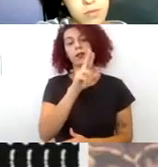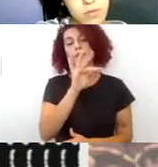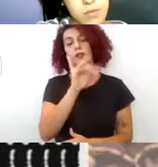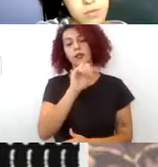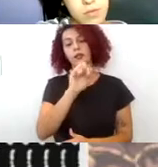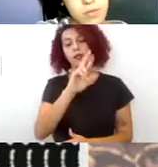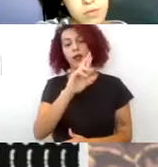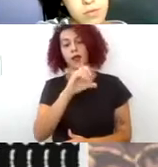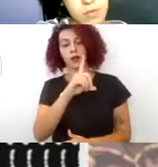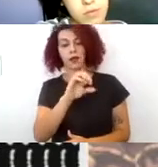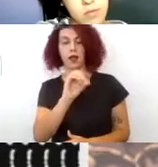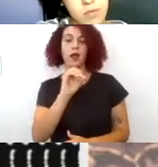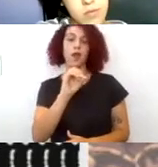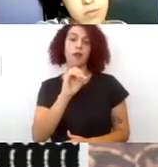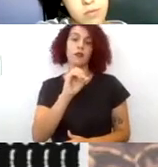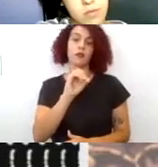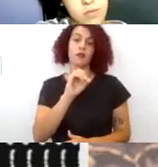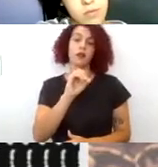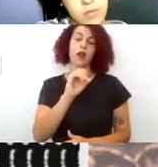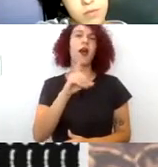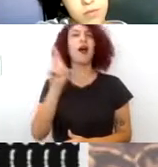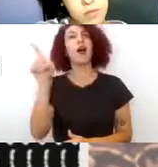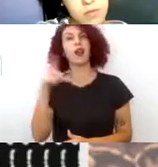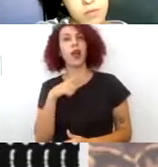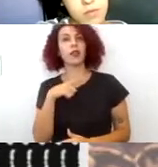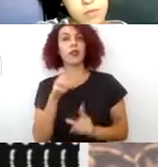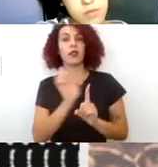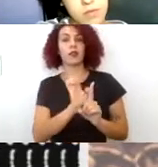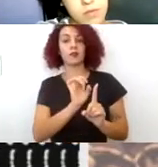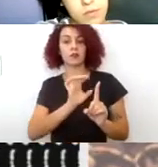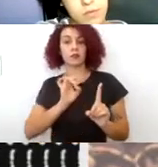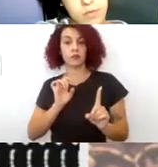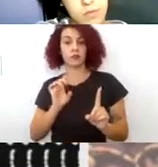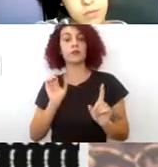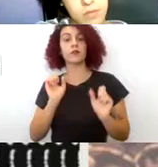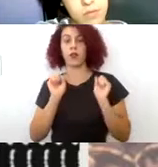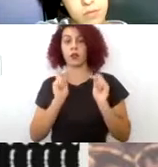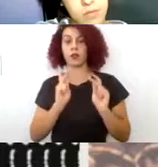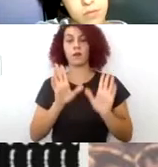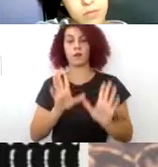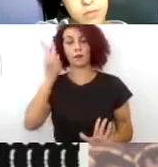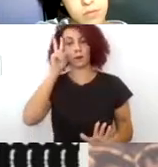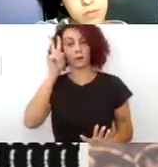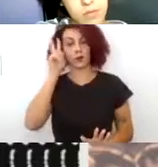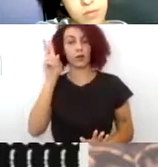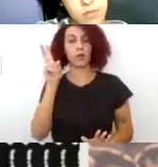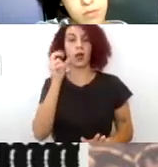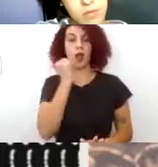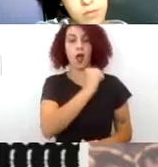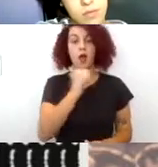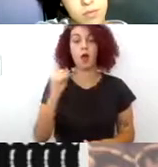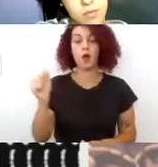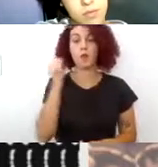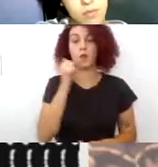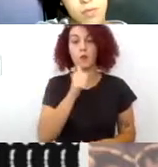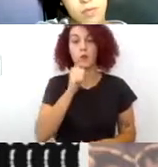todo aquele não haja mas lá também tem uma fobia lembrem-se que os números brasileiros de assassinatos de mulheres negras do feminicídio